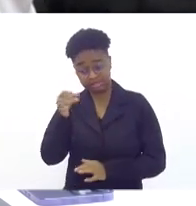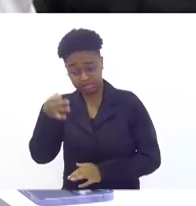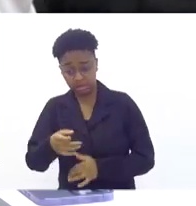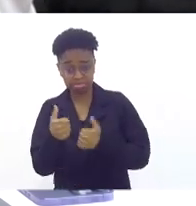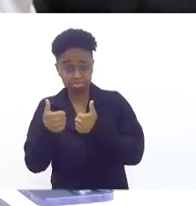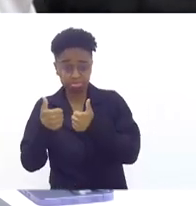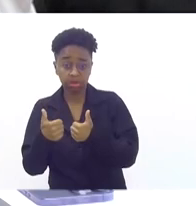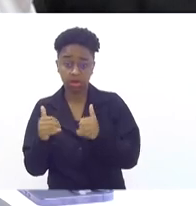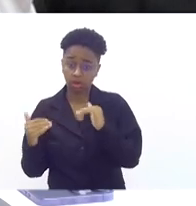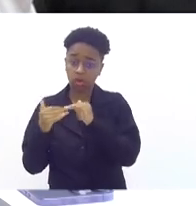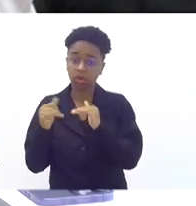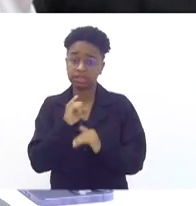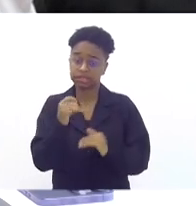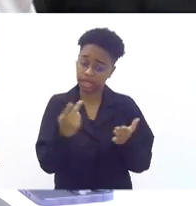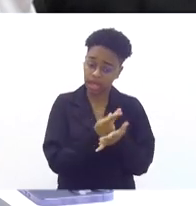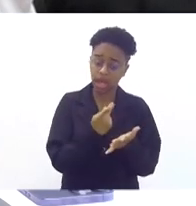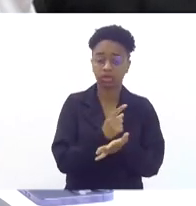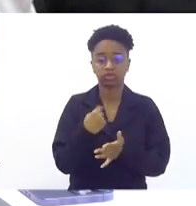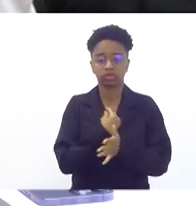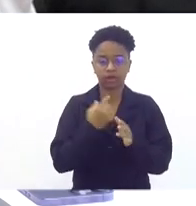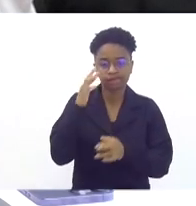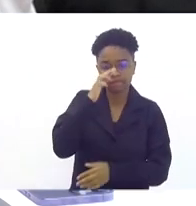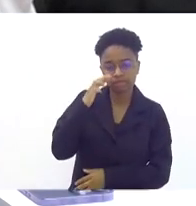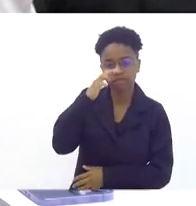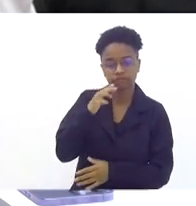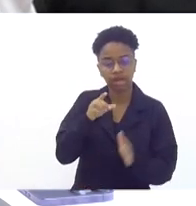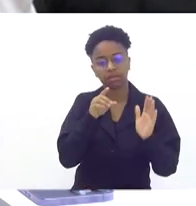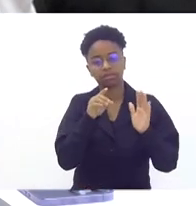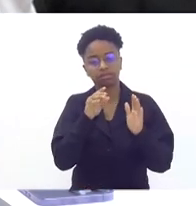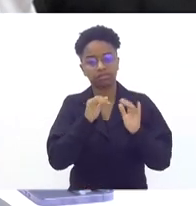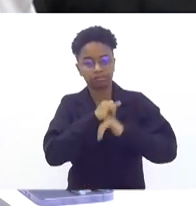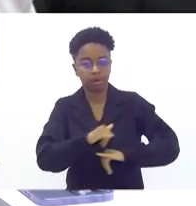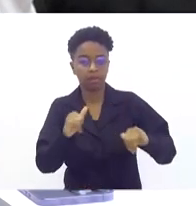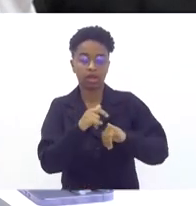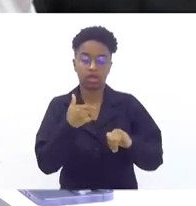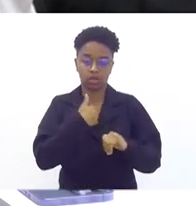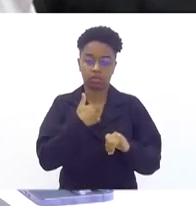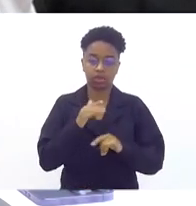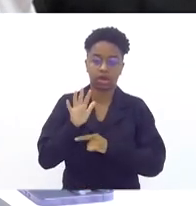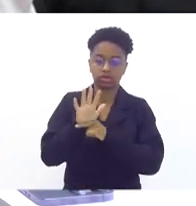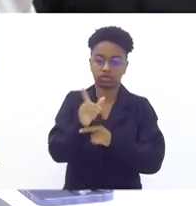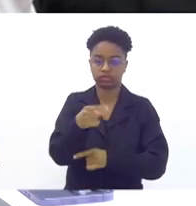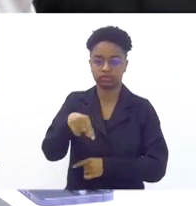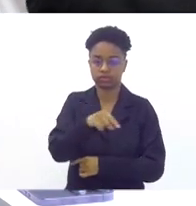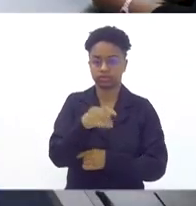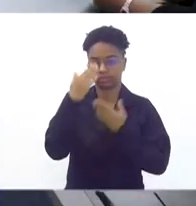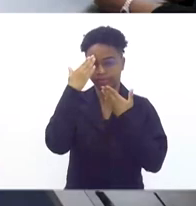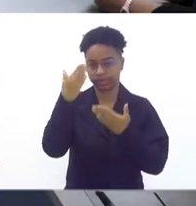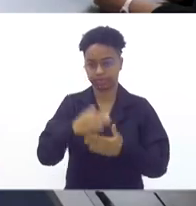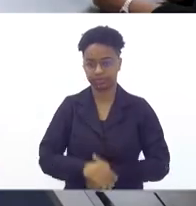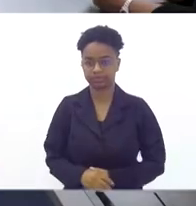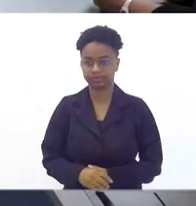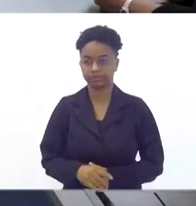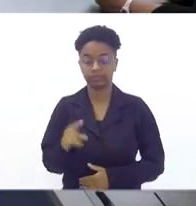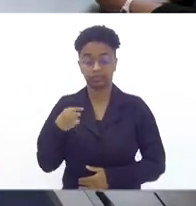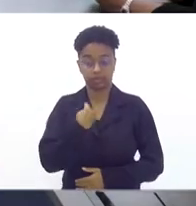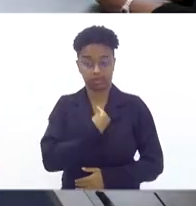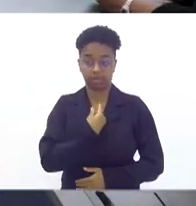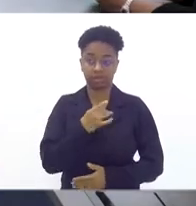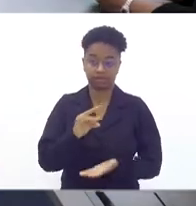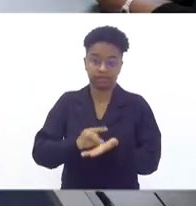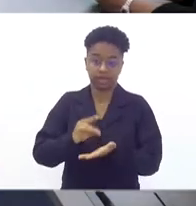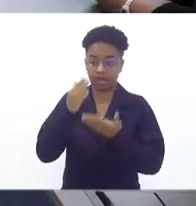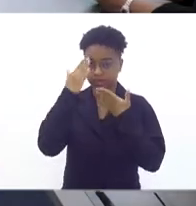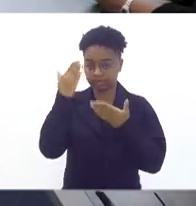errado e nós vamos fiscalizar e podem contar comigo para combater Muito obrigado acho que agradecemos deputados